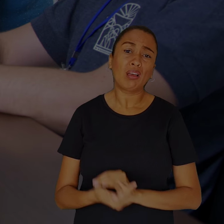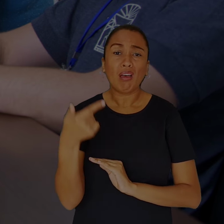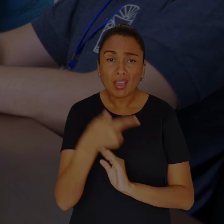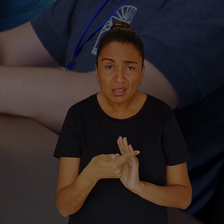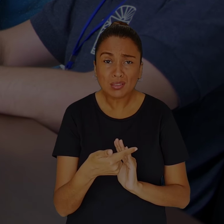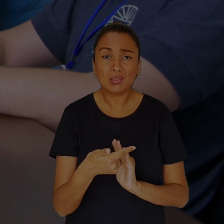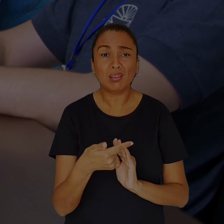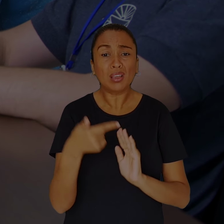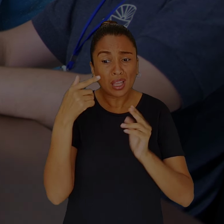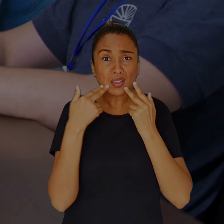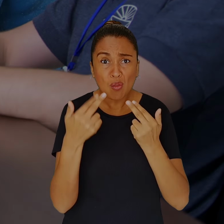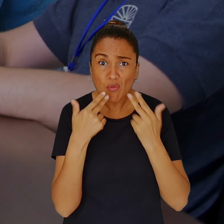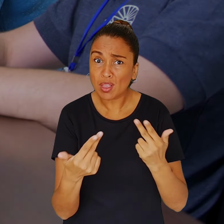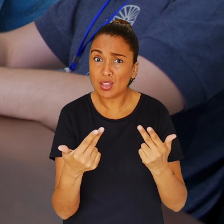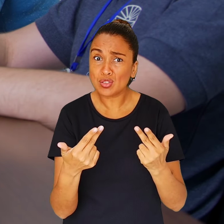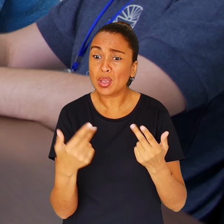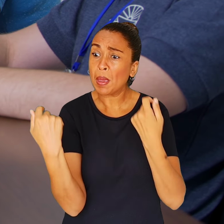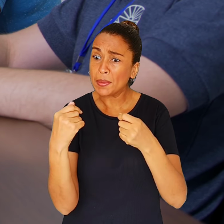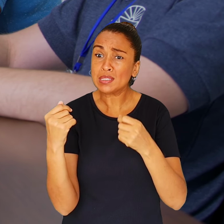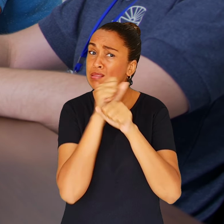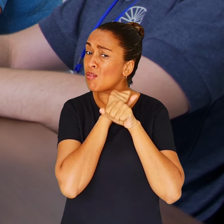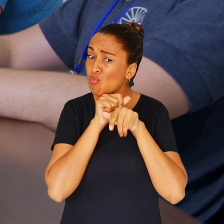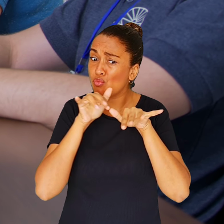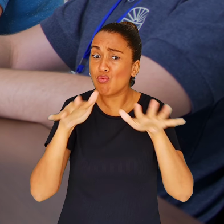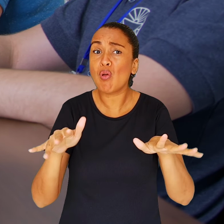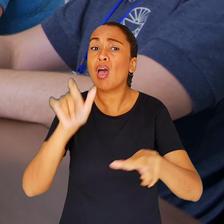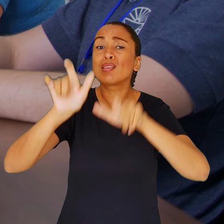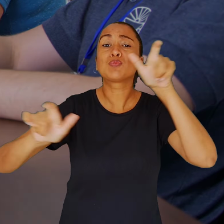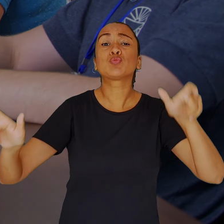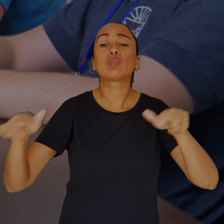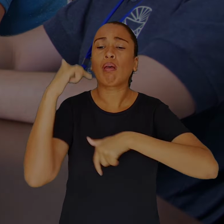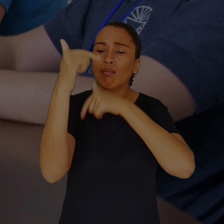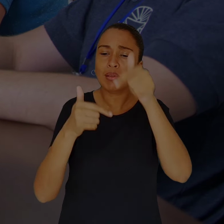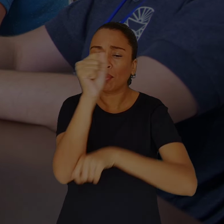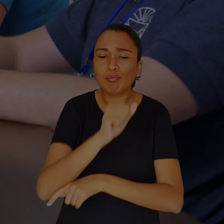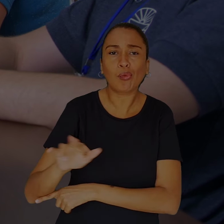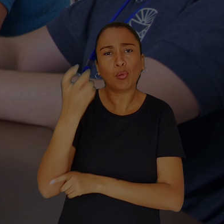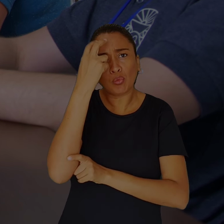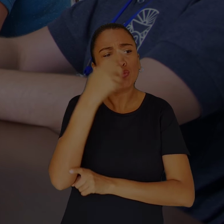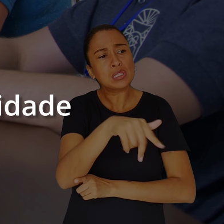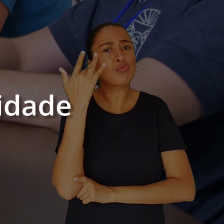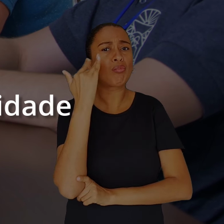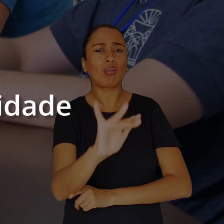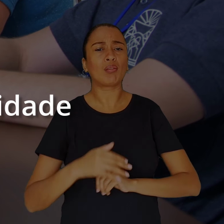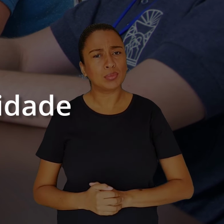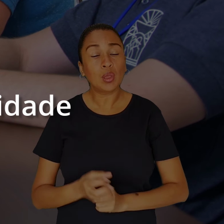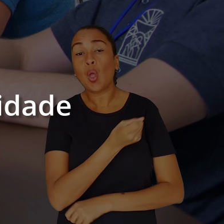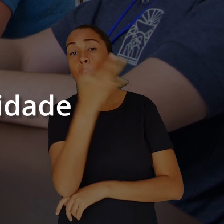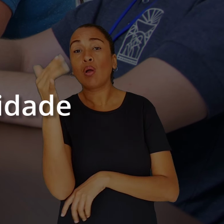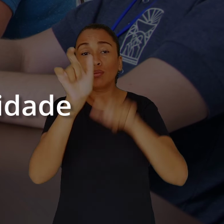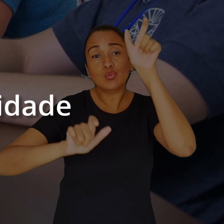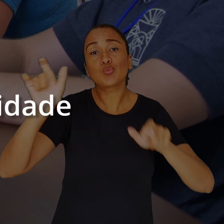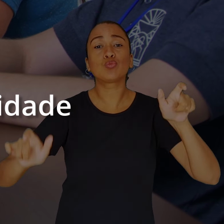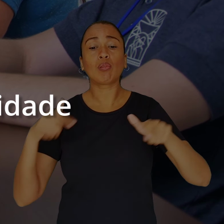aqui, isso é uma coisa que muita gente na cidade trabalha com cultura. Vocês não enxergam isso? Quantos